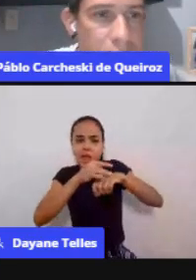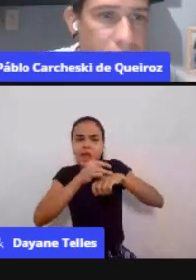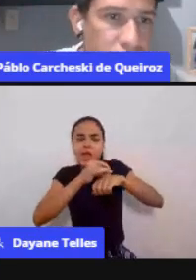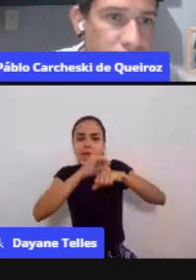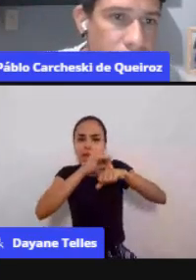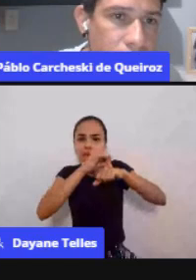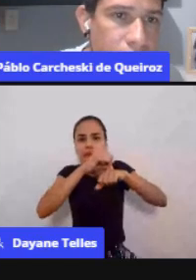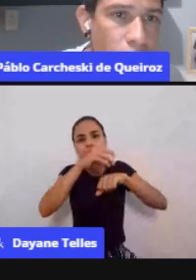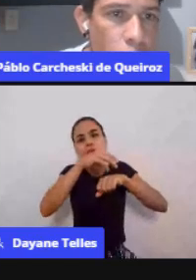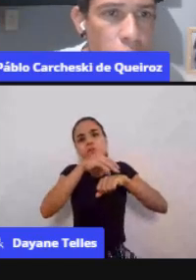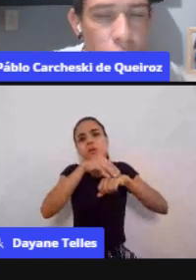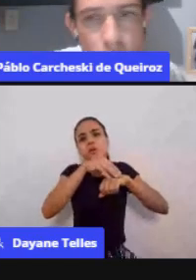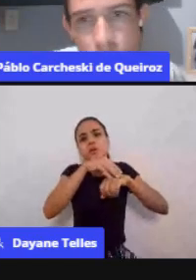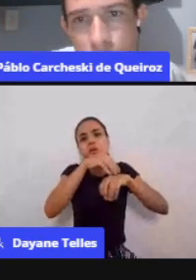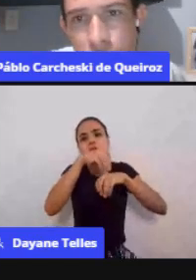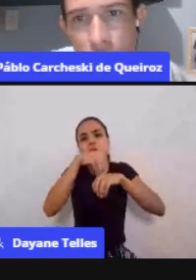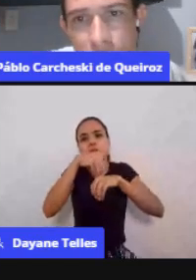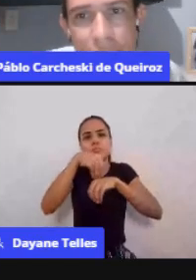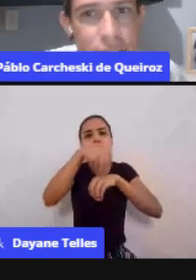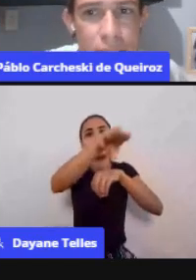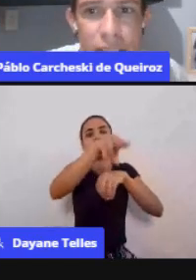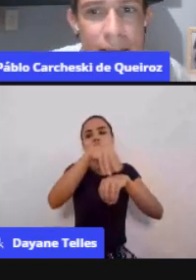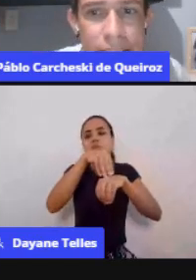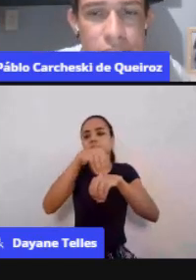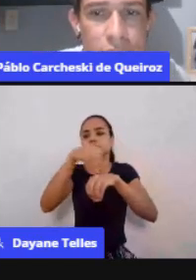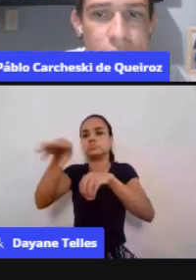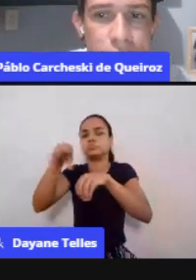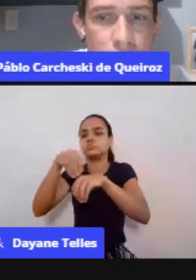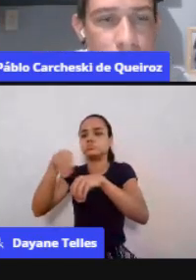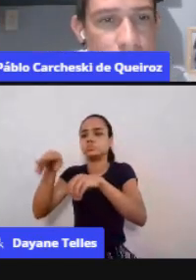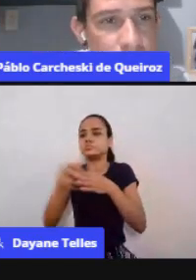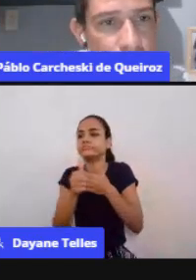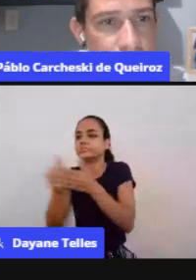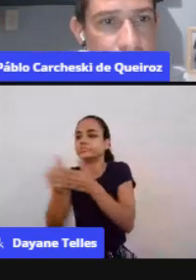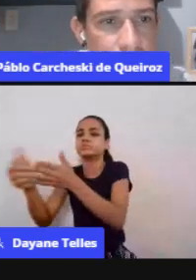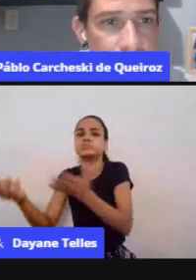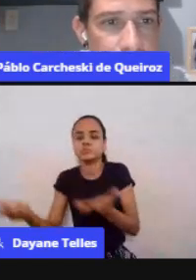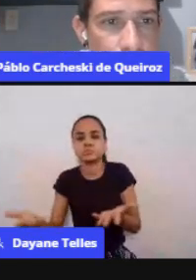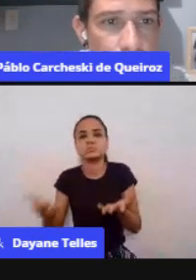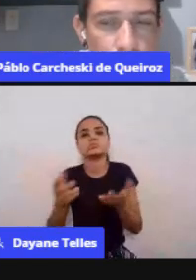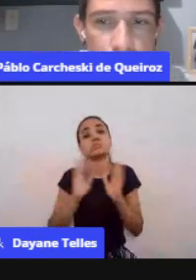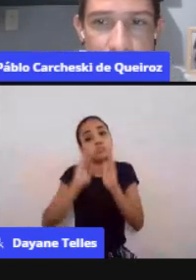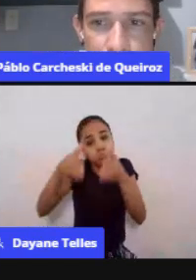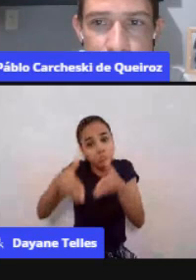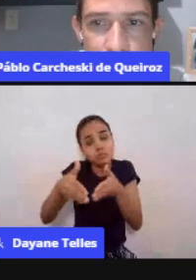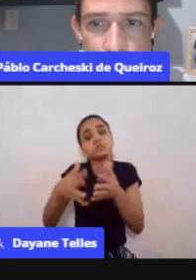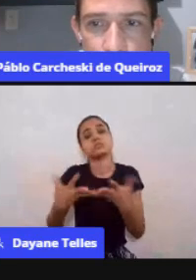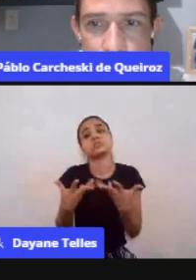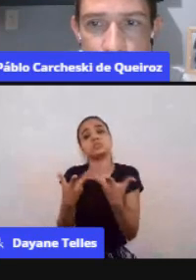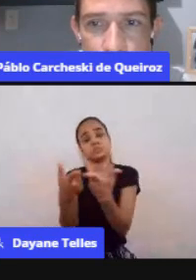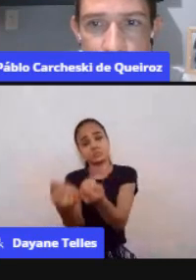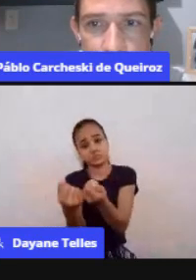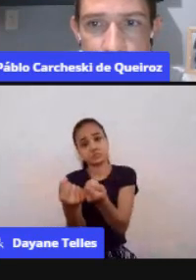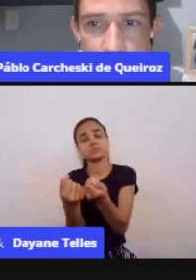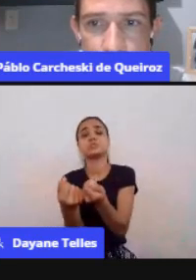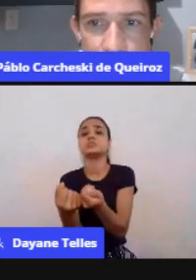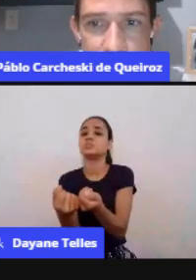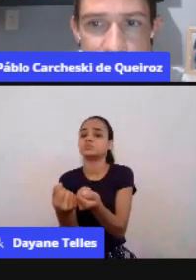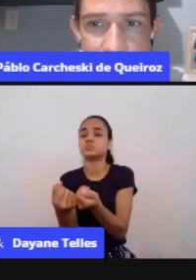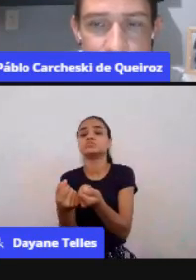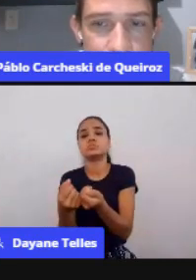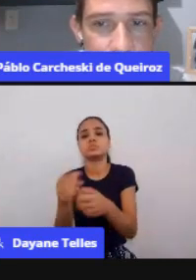de matemática, né, com enfoque nessa habilidade. Então, aí a gente tem, né, um gráfico de setores e algumas,